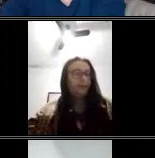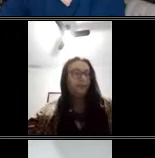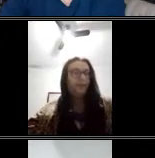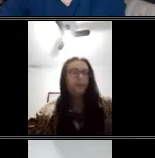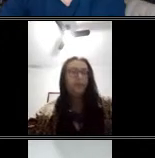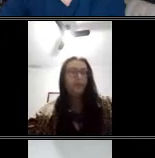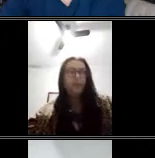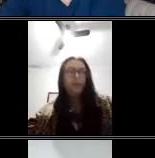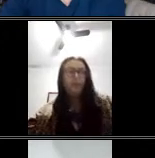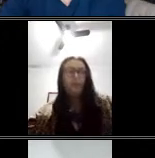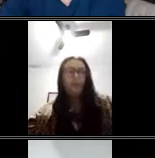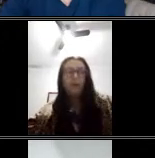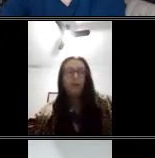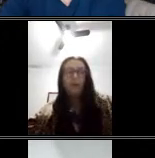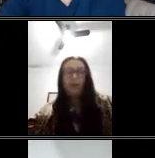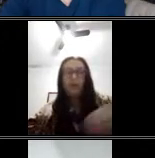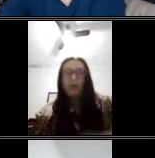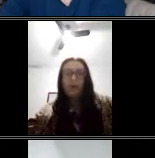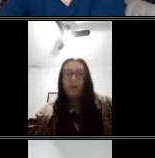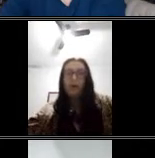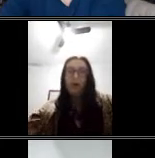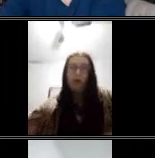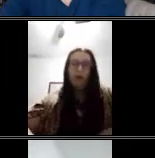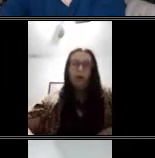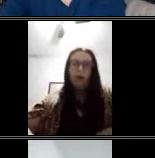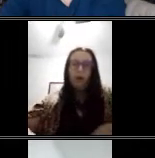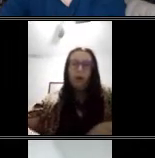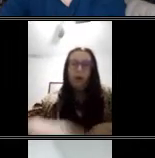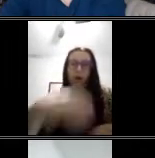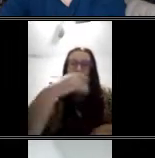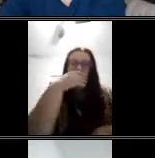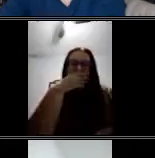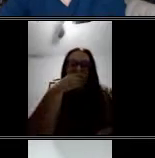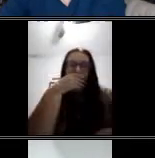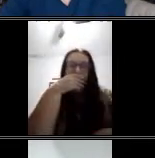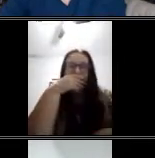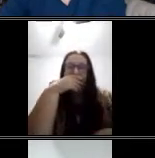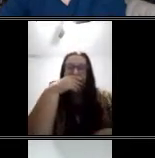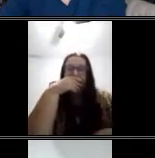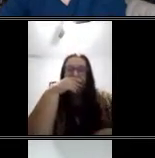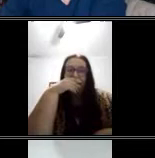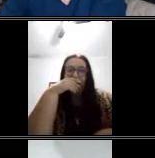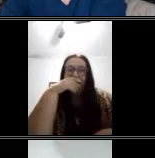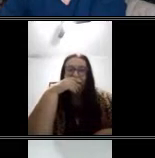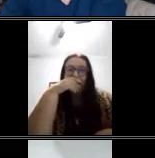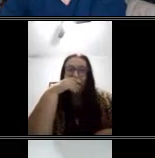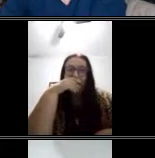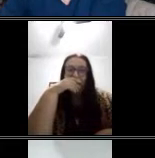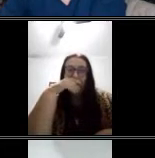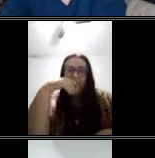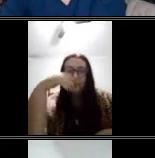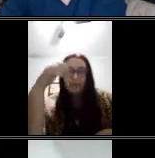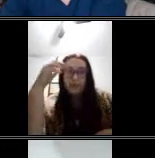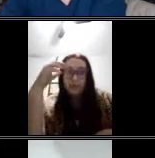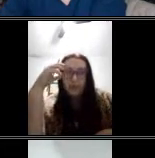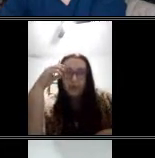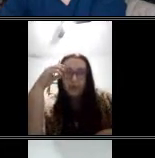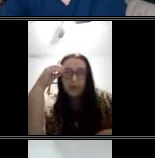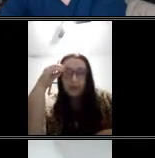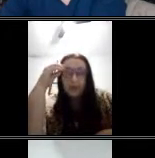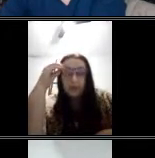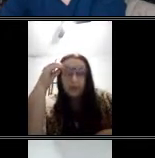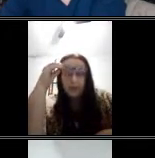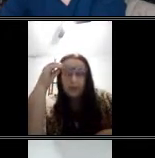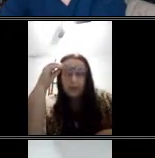colunas, tá? Se ocorre bastante ou demais. Então, aí o que